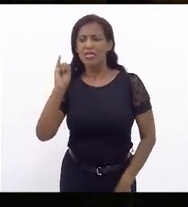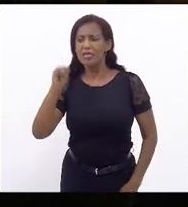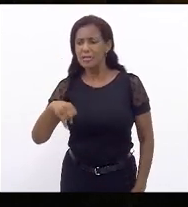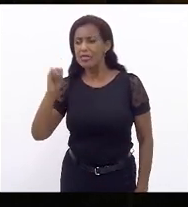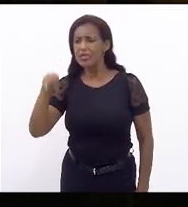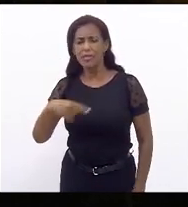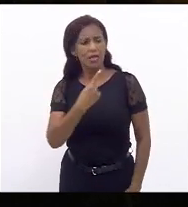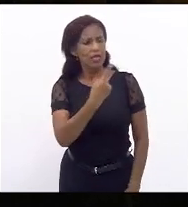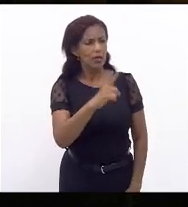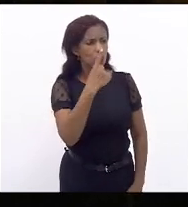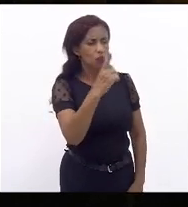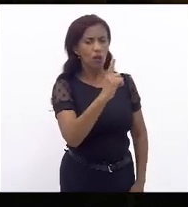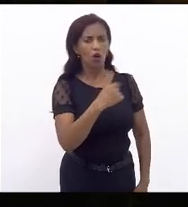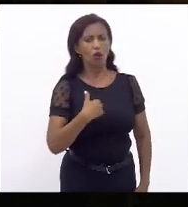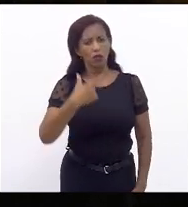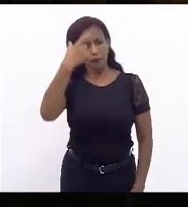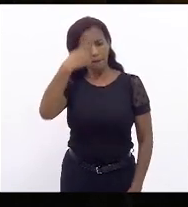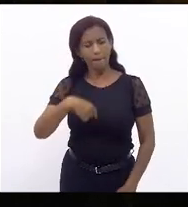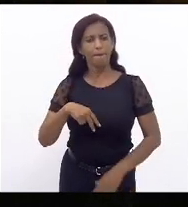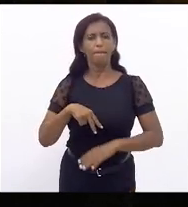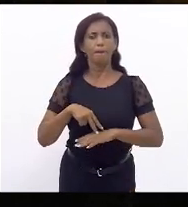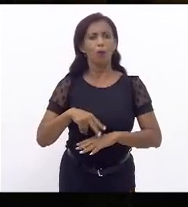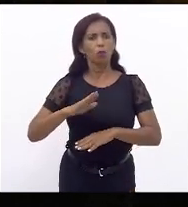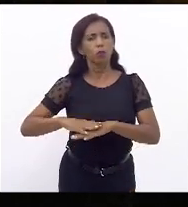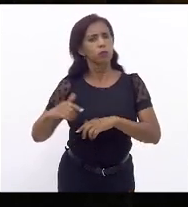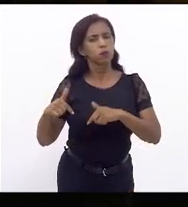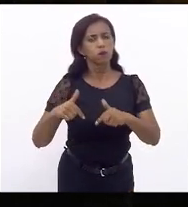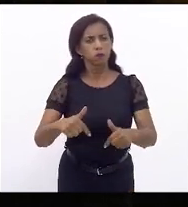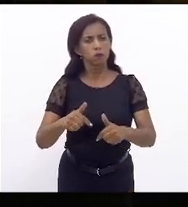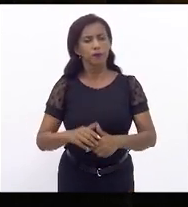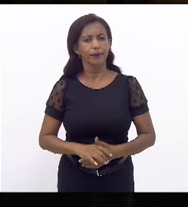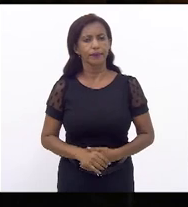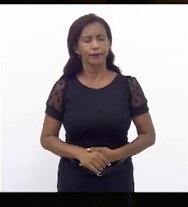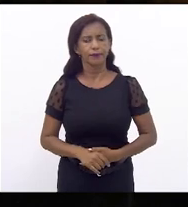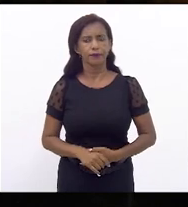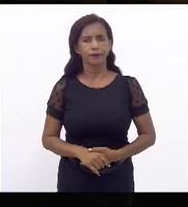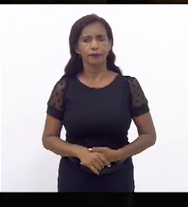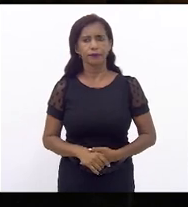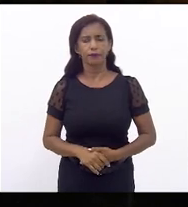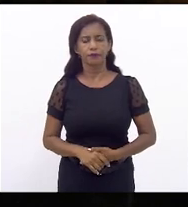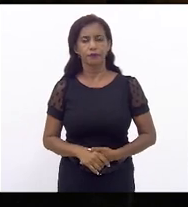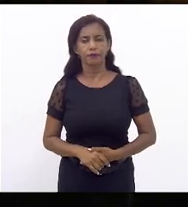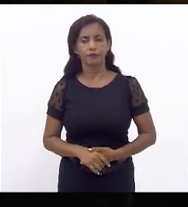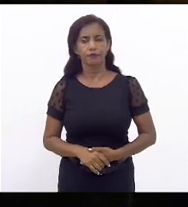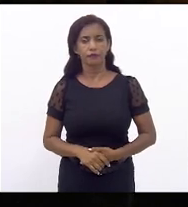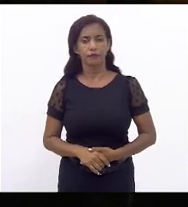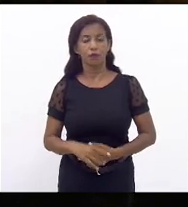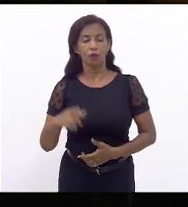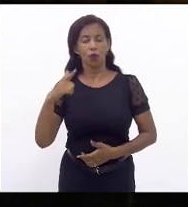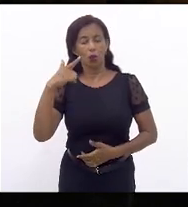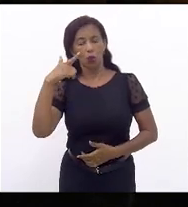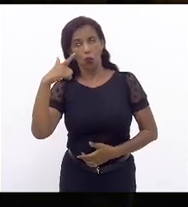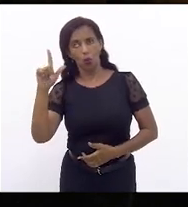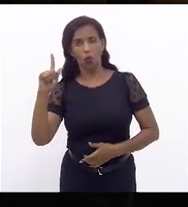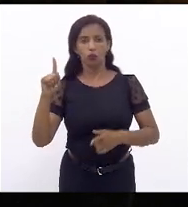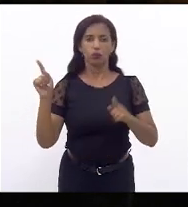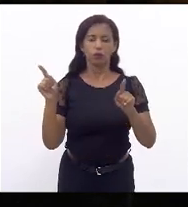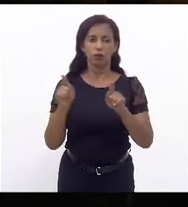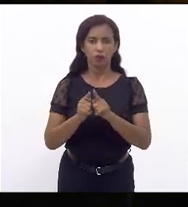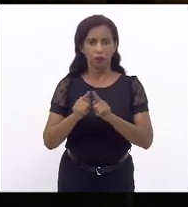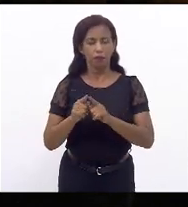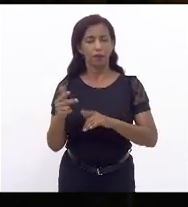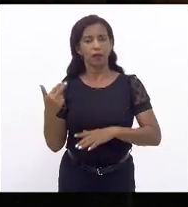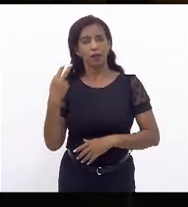não, não. Postura e atitude. Outro fator primordial que eu